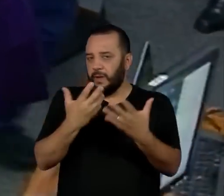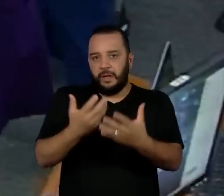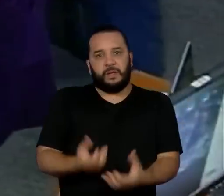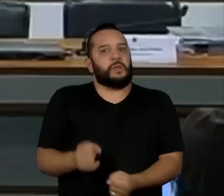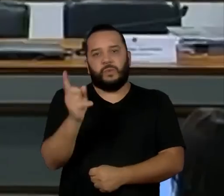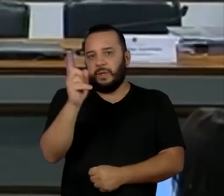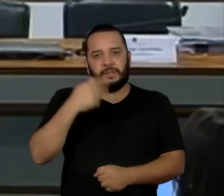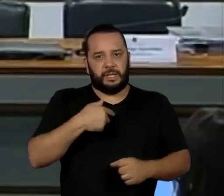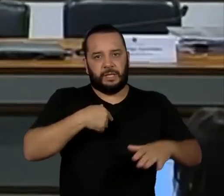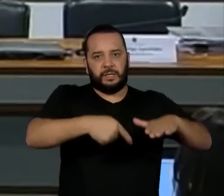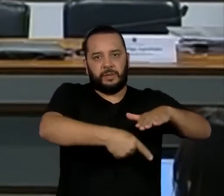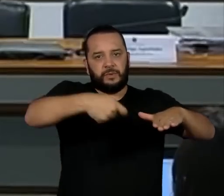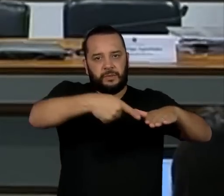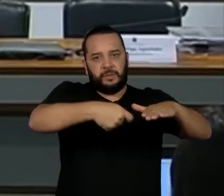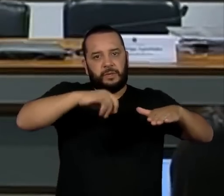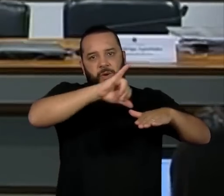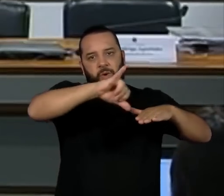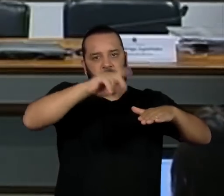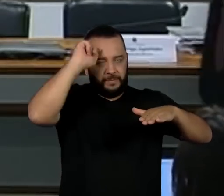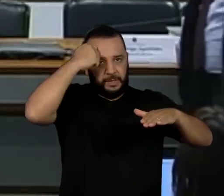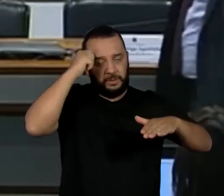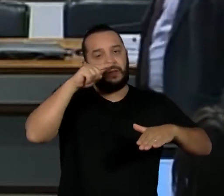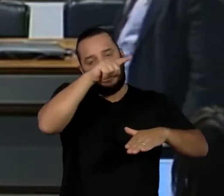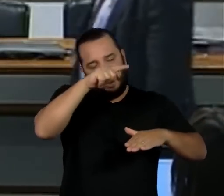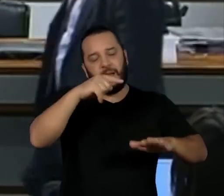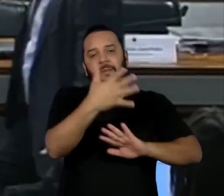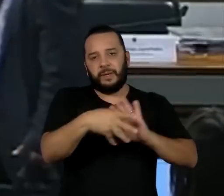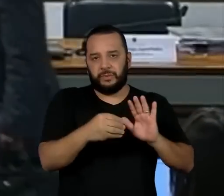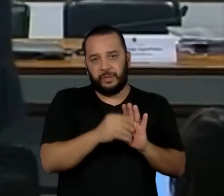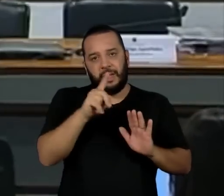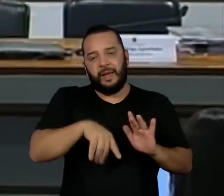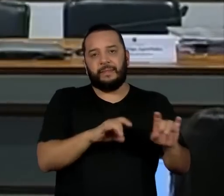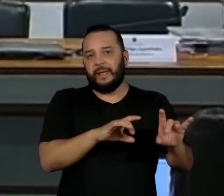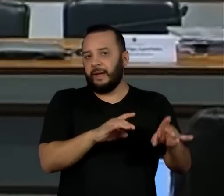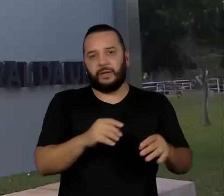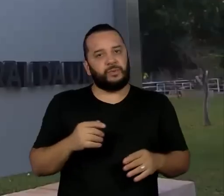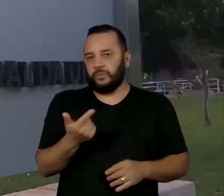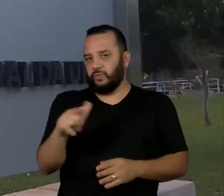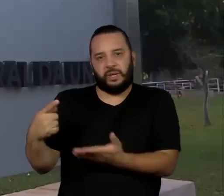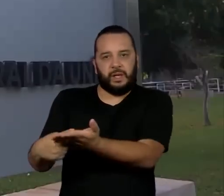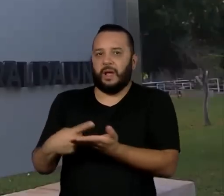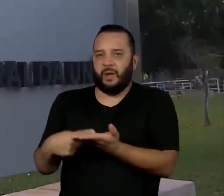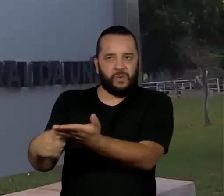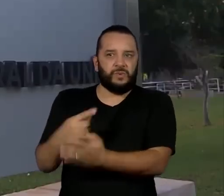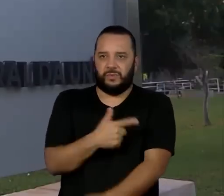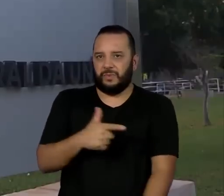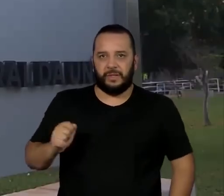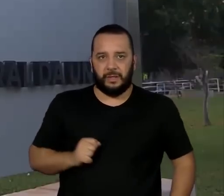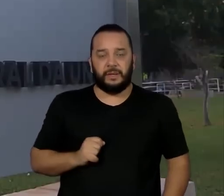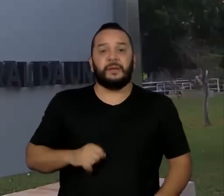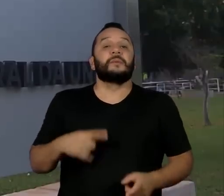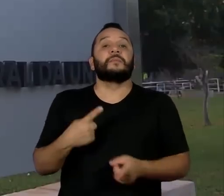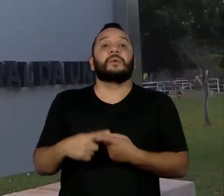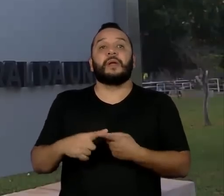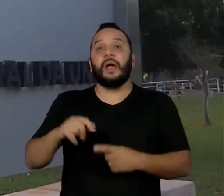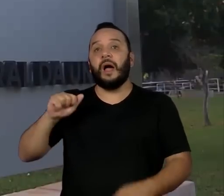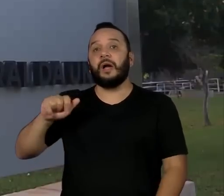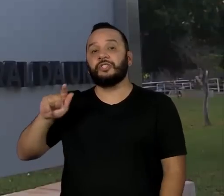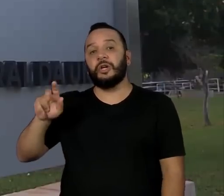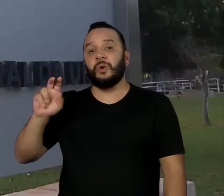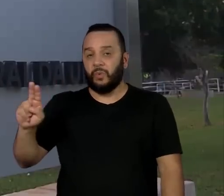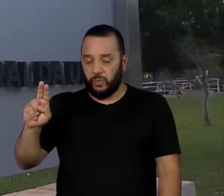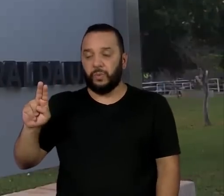foz do Rio Amazonas é assunto técnico e não há conciliação. É uma resposta à Advocacia Geral da